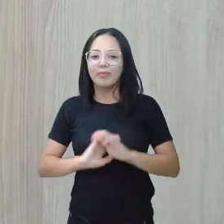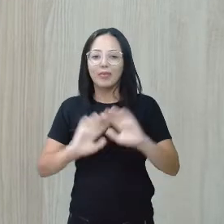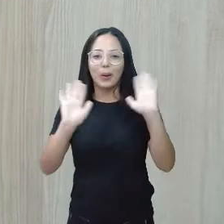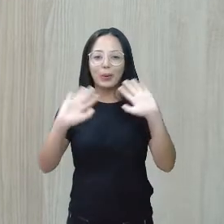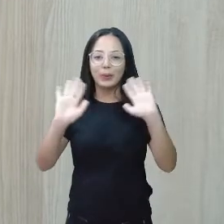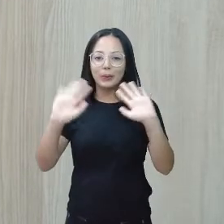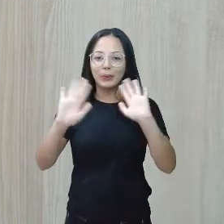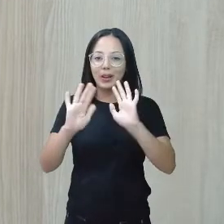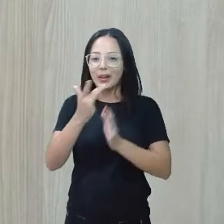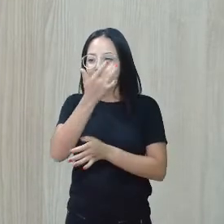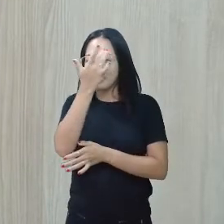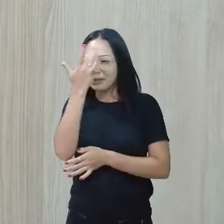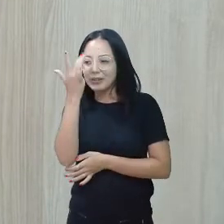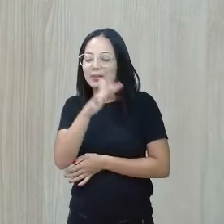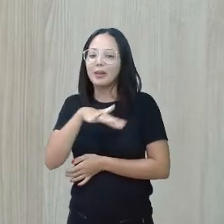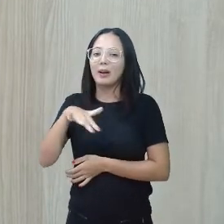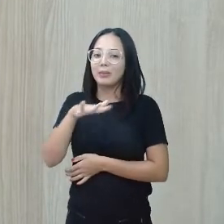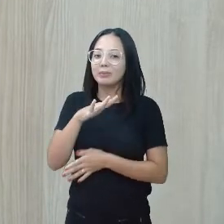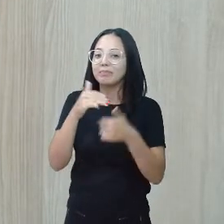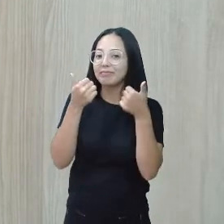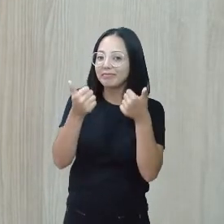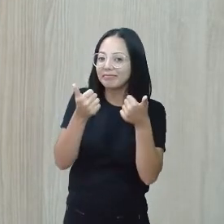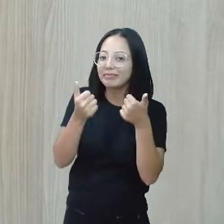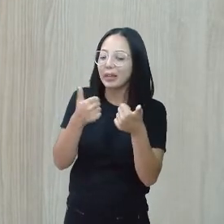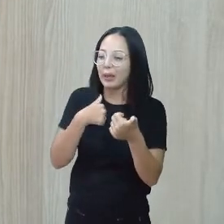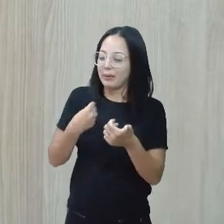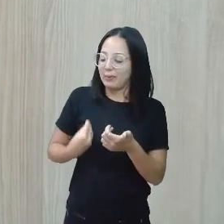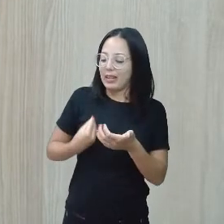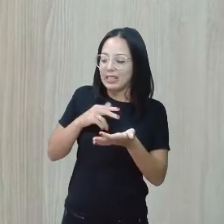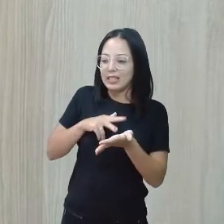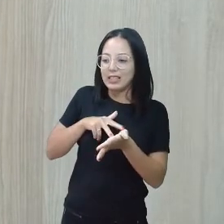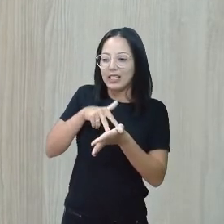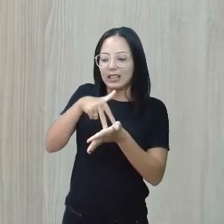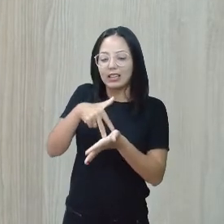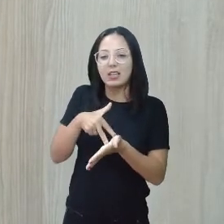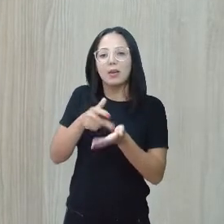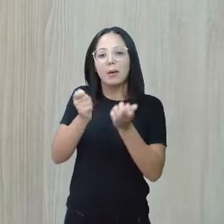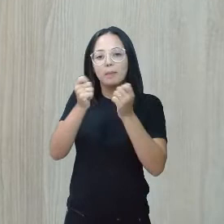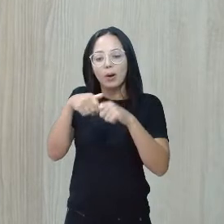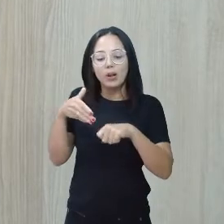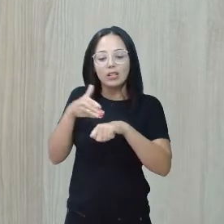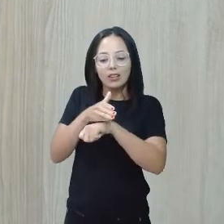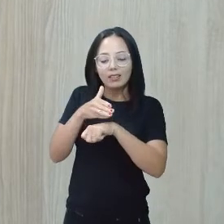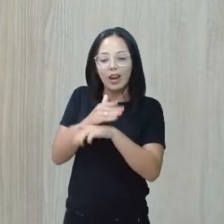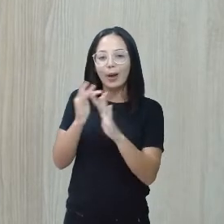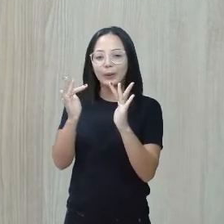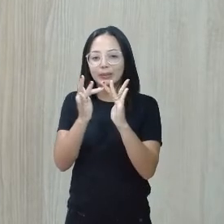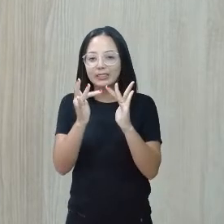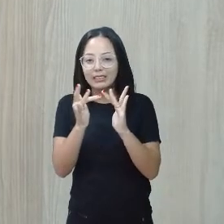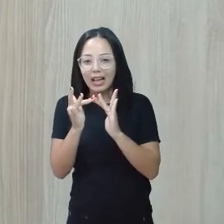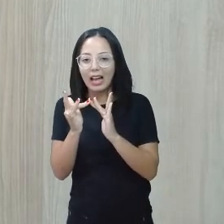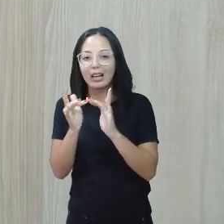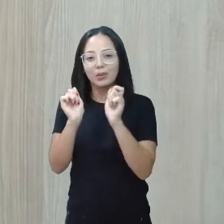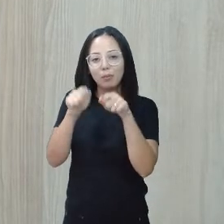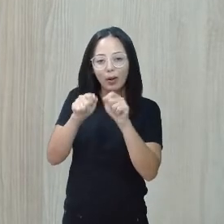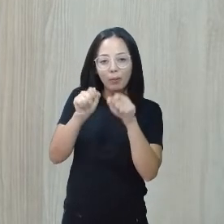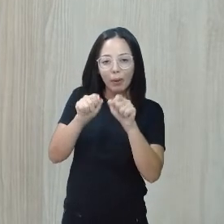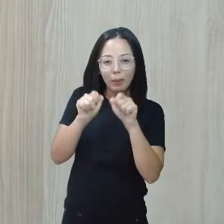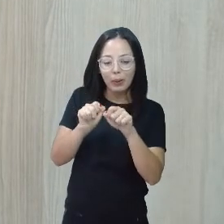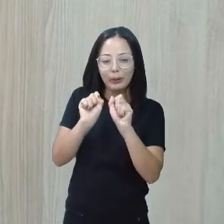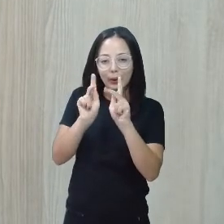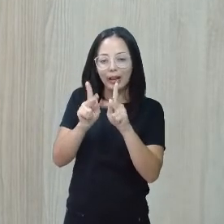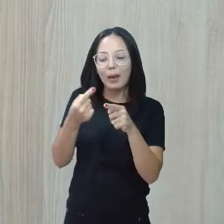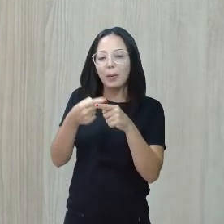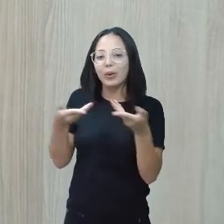Olá, pessoal. Estou aqui e aí pode entrar em contato aí, não é? Se conecta,